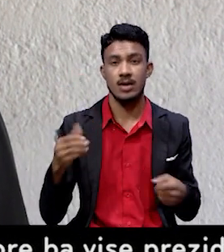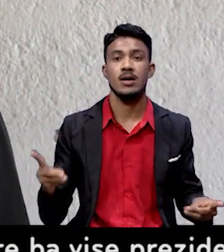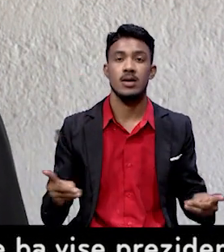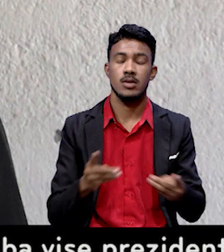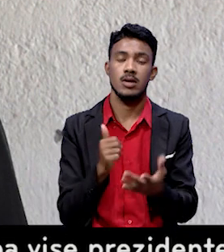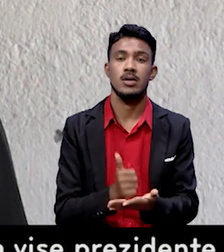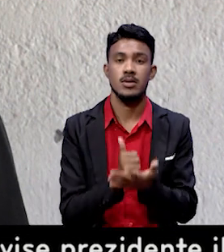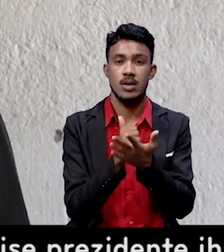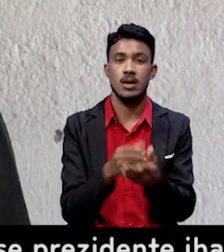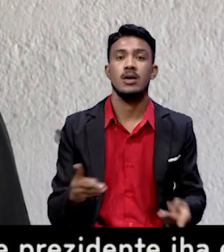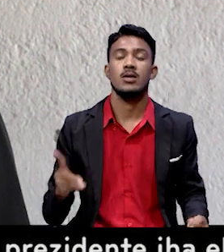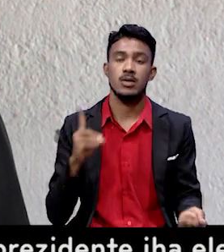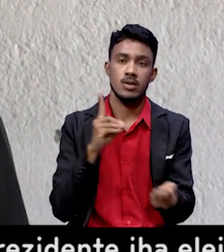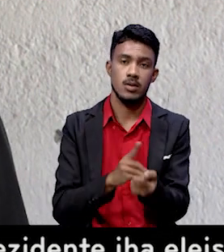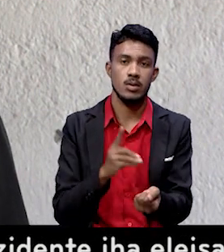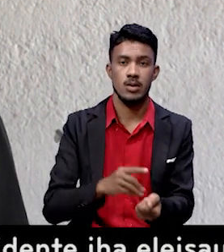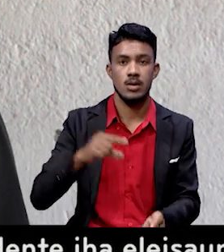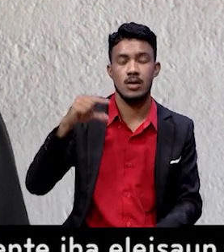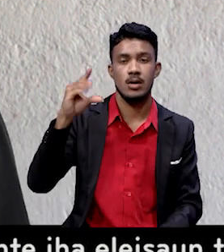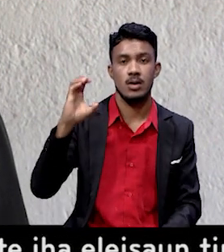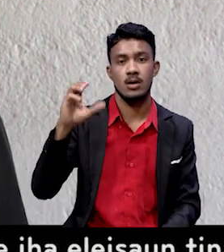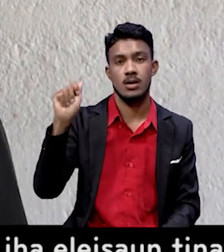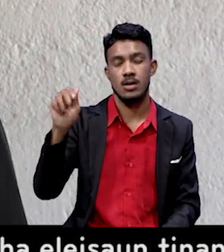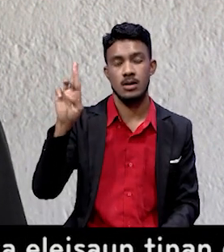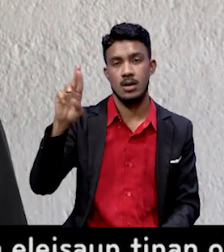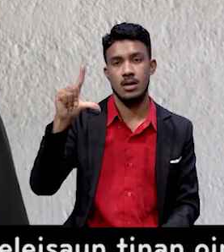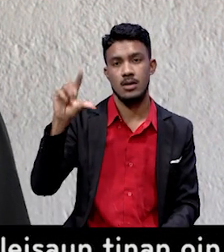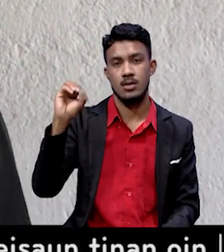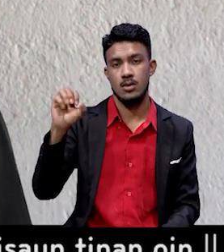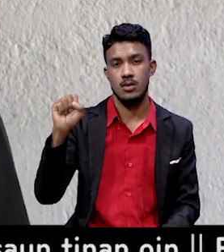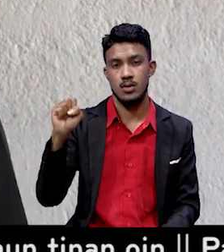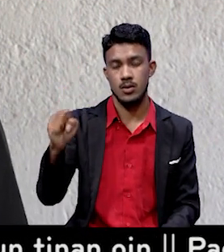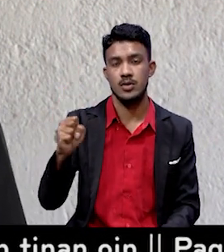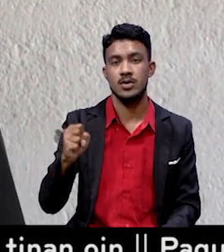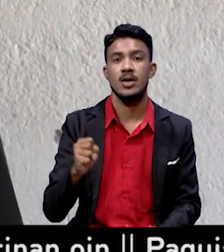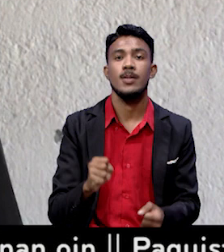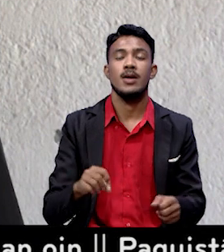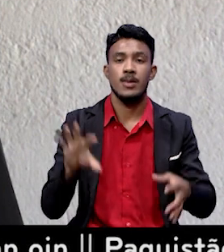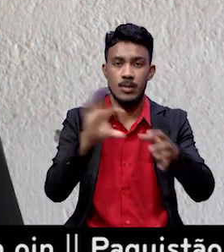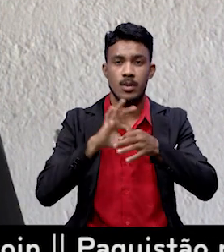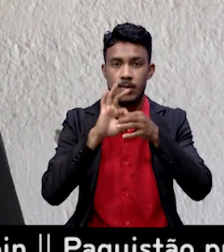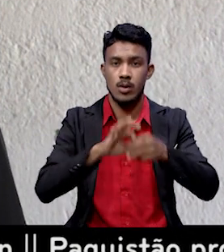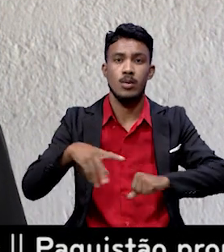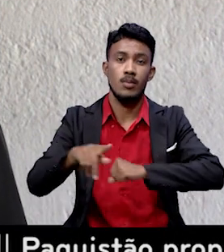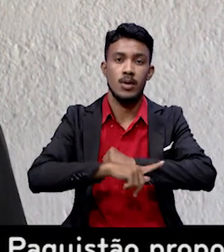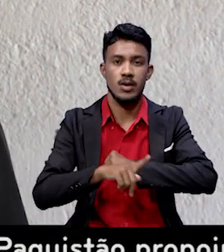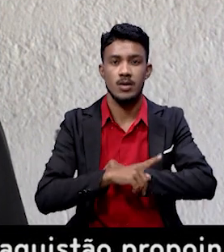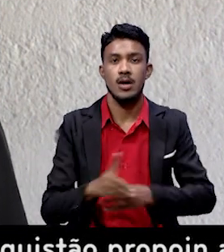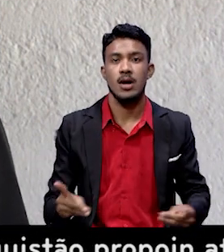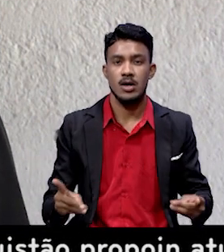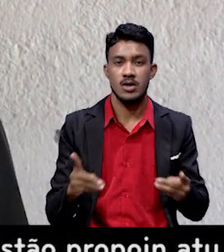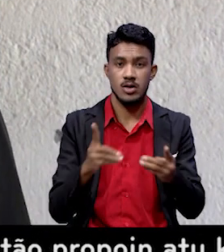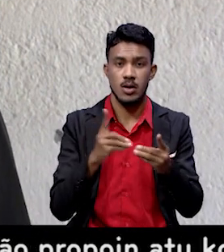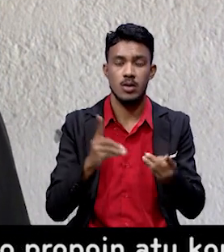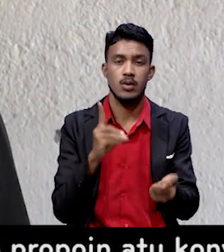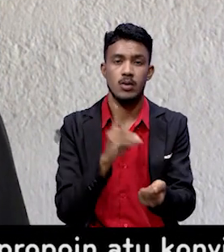Dr. Carlos Gaspar, o meu assessor político, agora o mal do Dr. Jorge